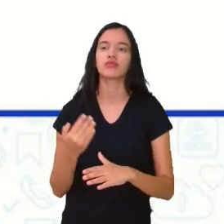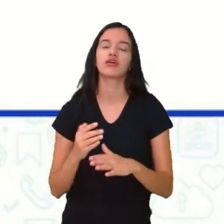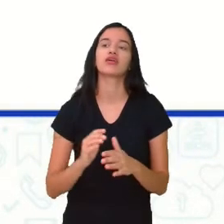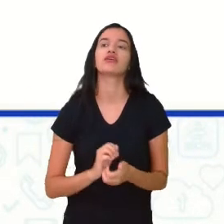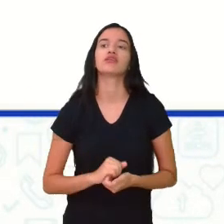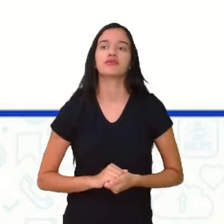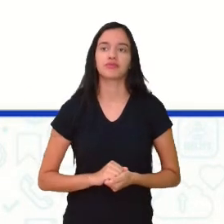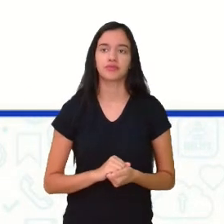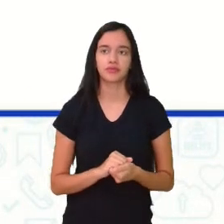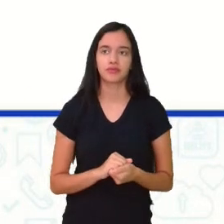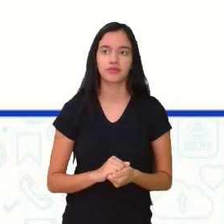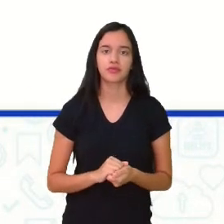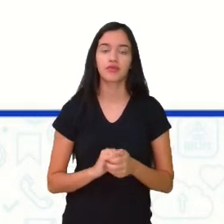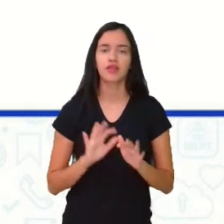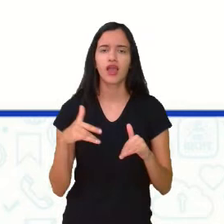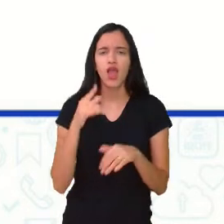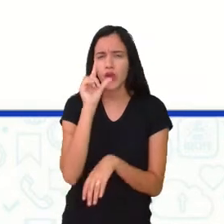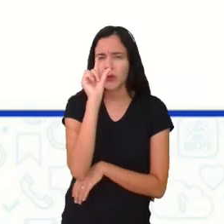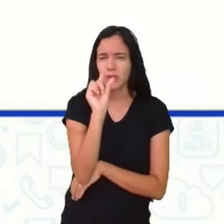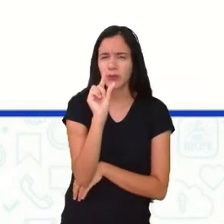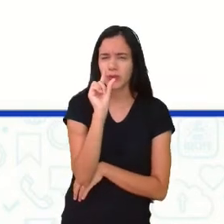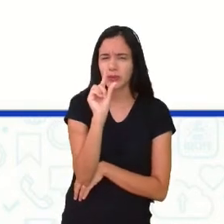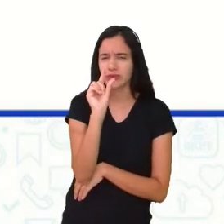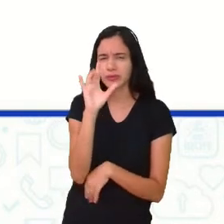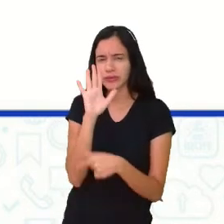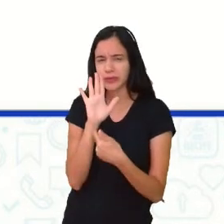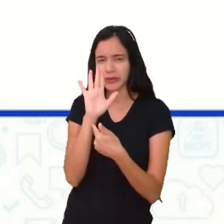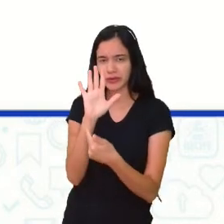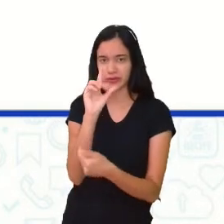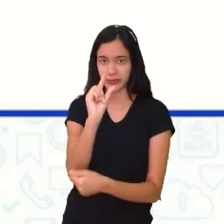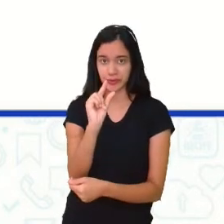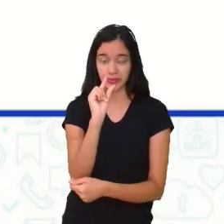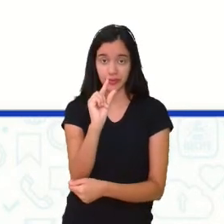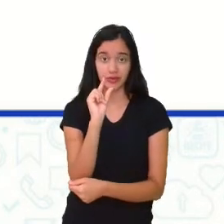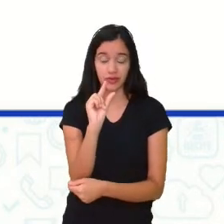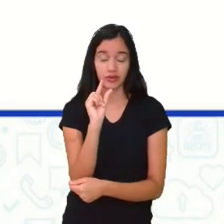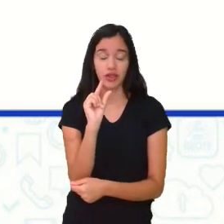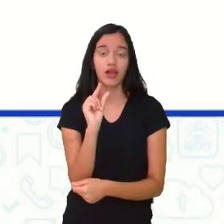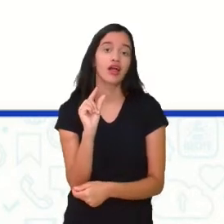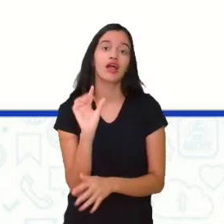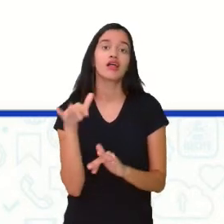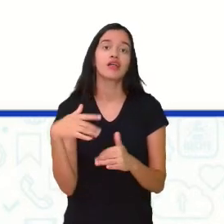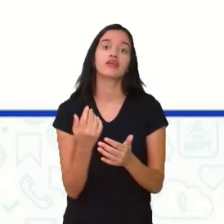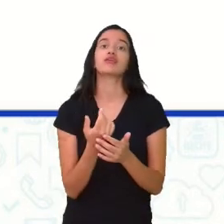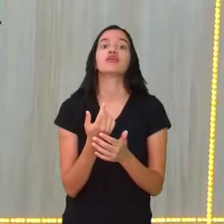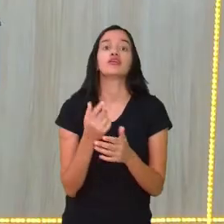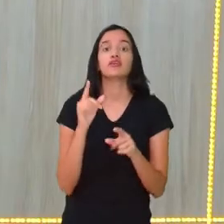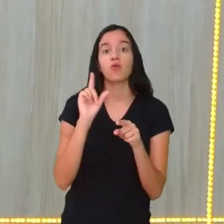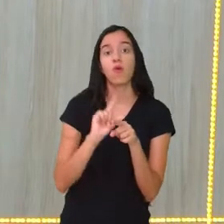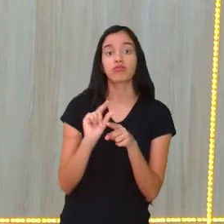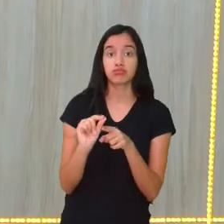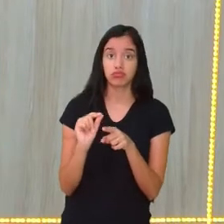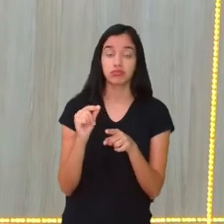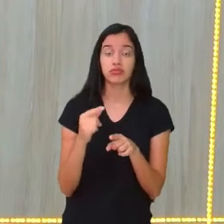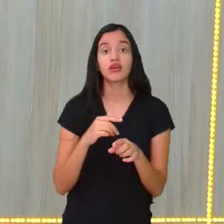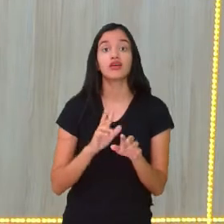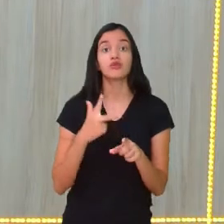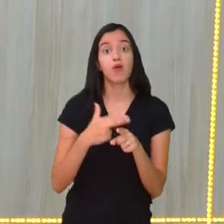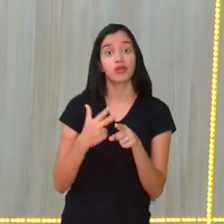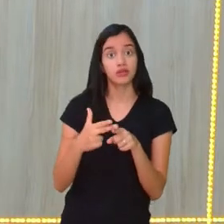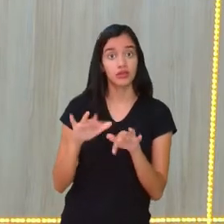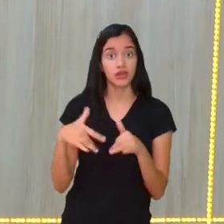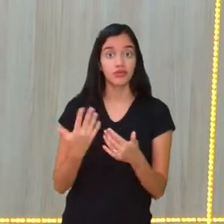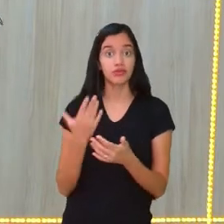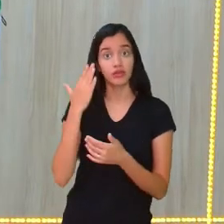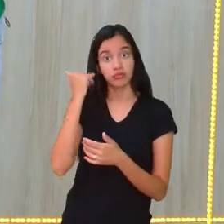Então, aí é um pedacinho, a gente só pode mostrar um trechinho, né, de uma série que fez muito sucesso, né, que